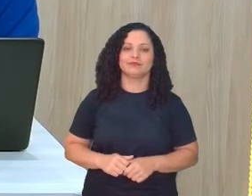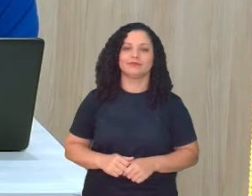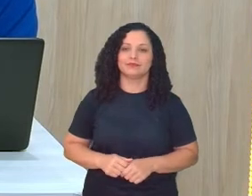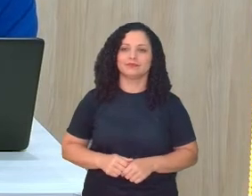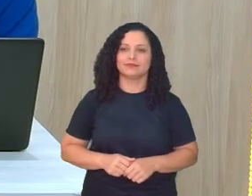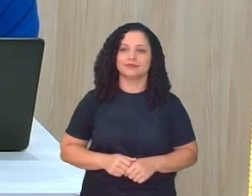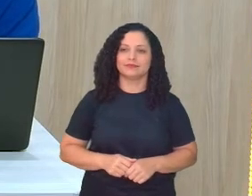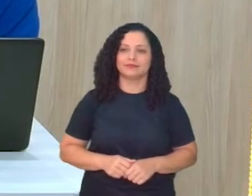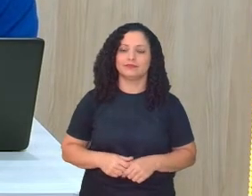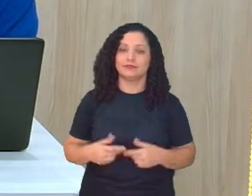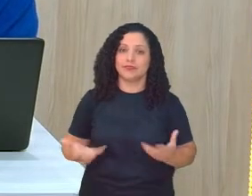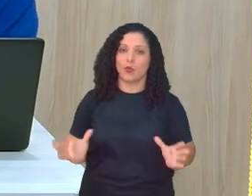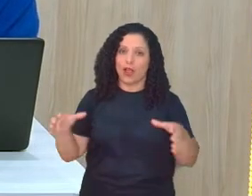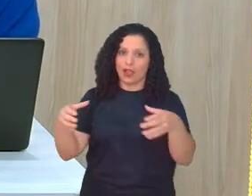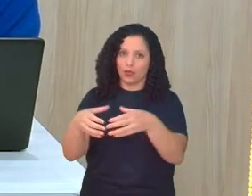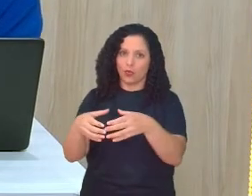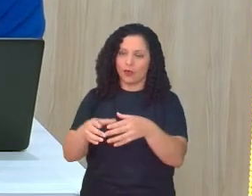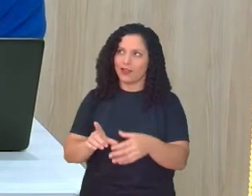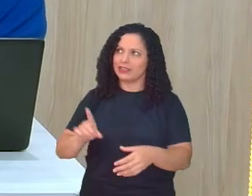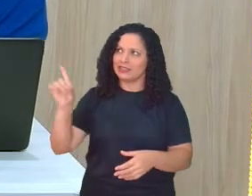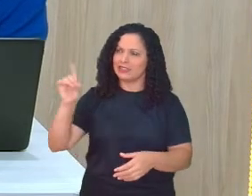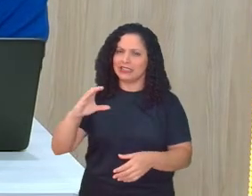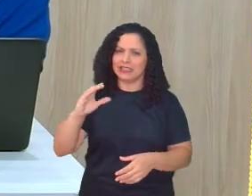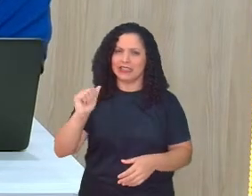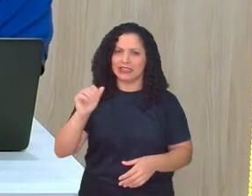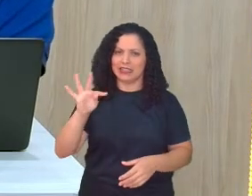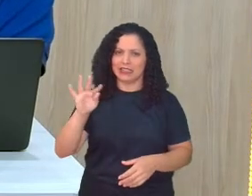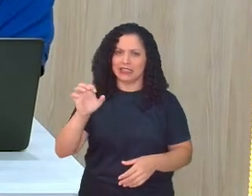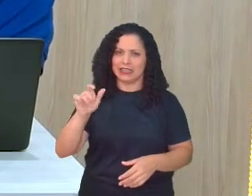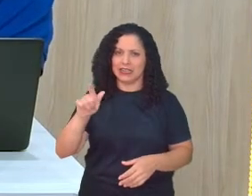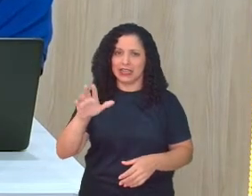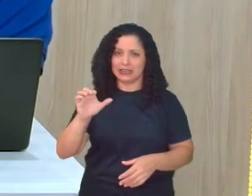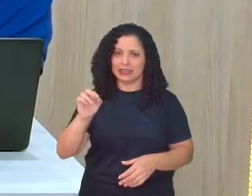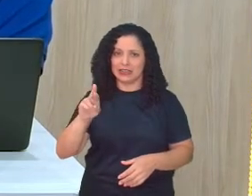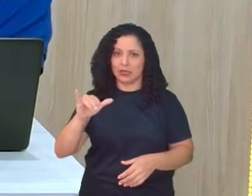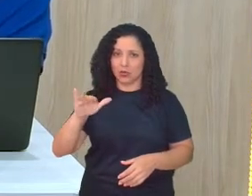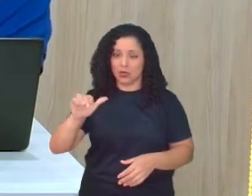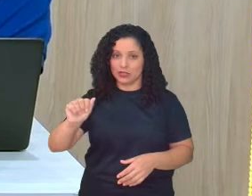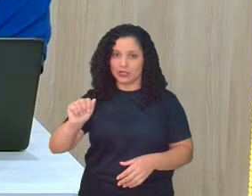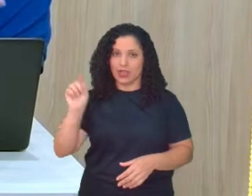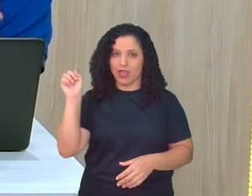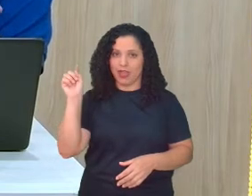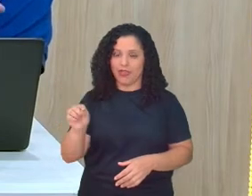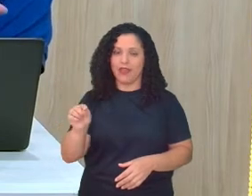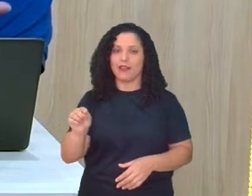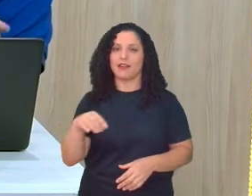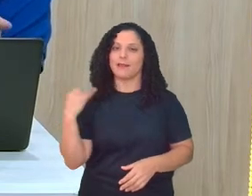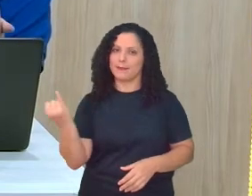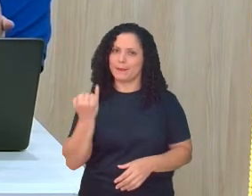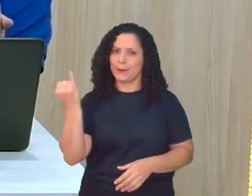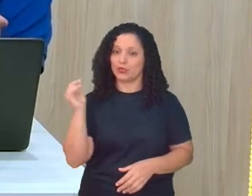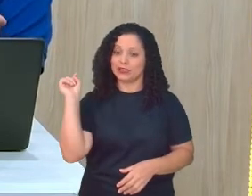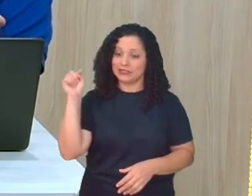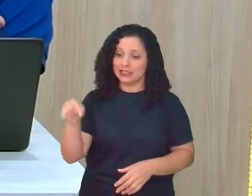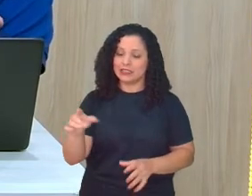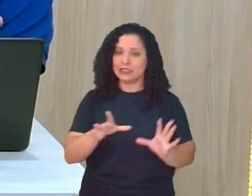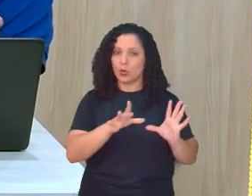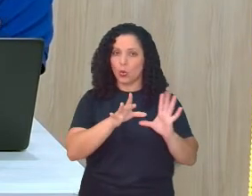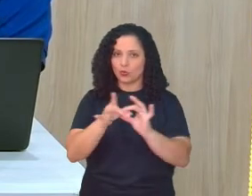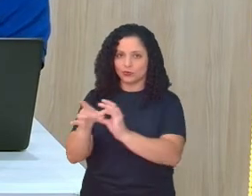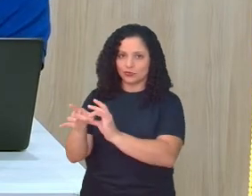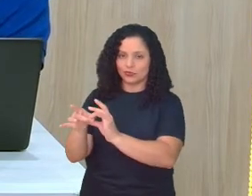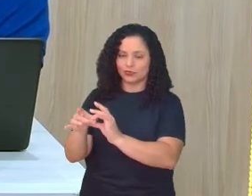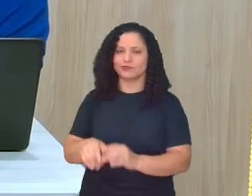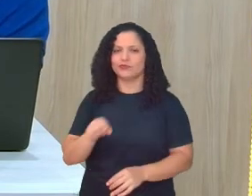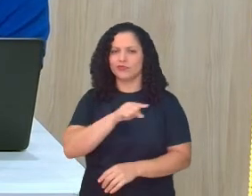porque categoria aí, ela só funciona como um substituto de jornalista nesse contexto. contexto. Nesse contexto. Então,